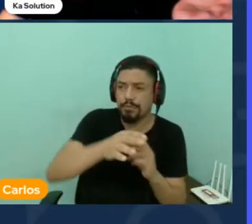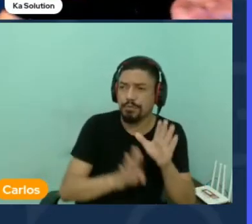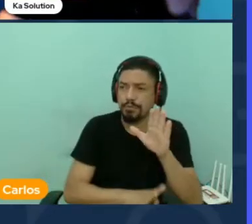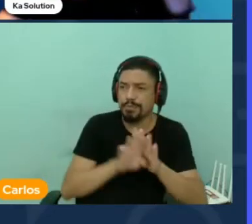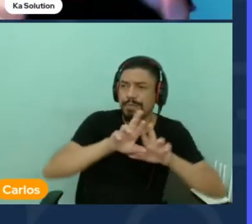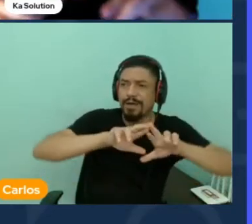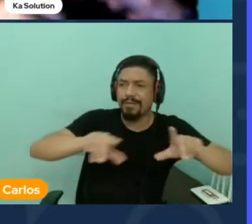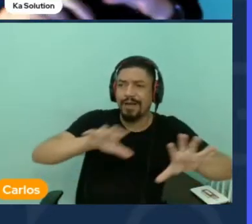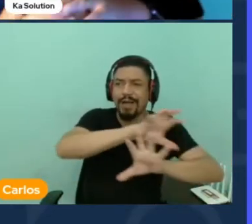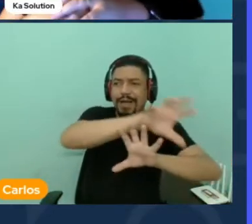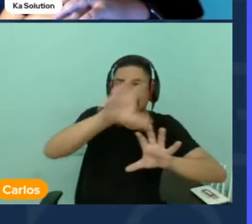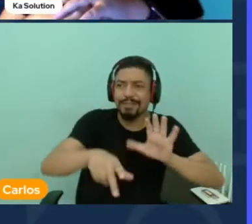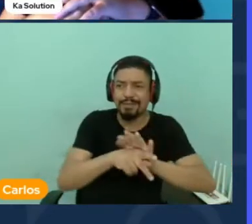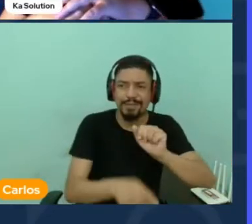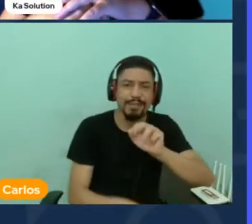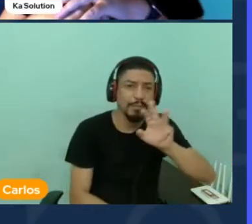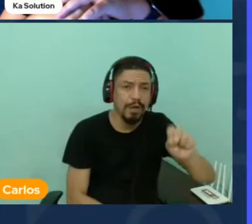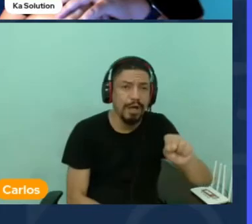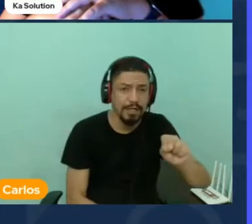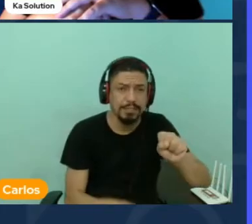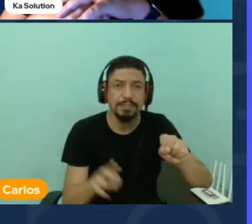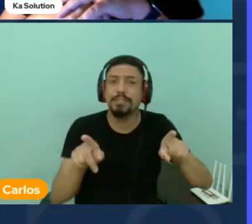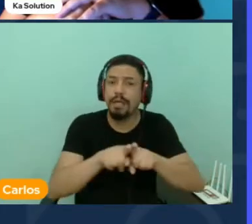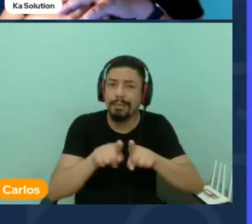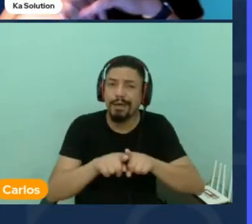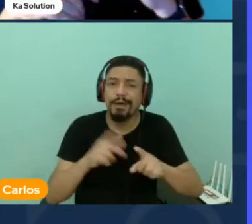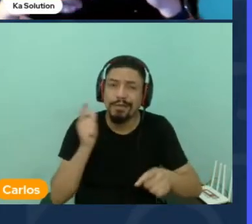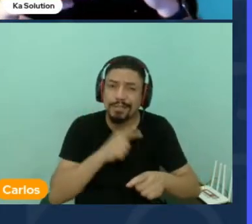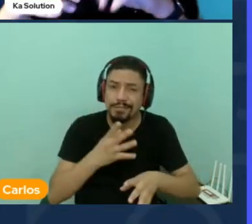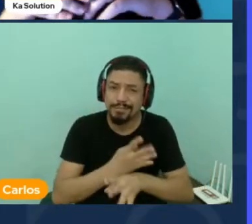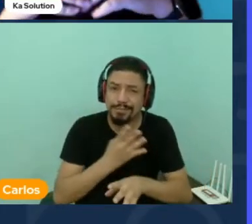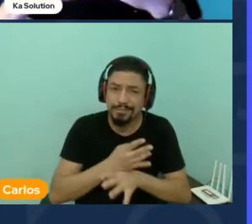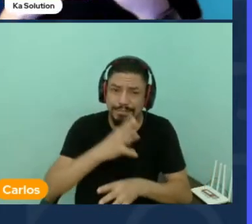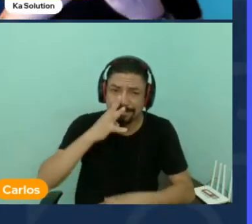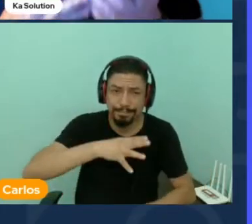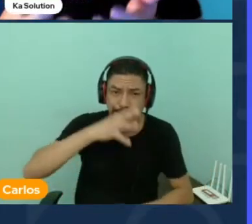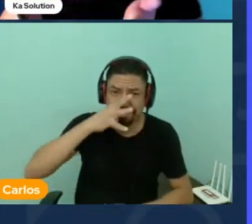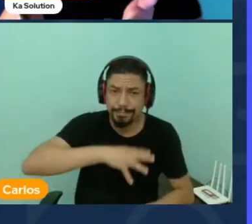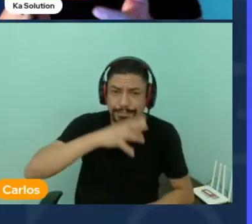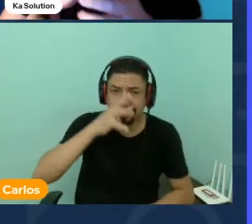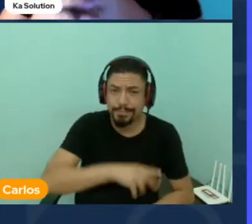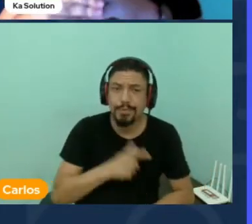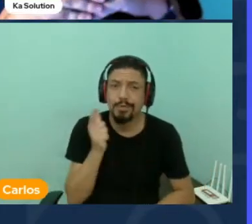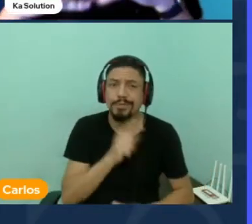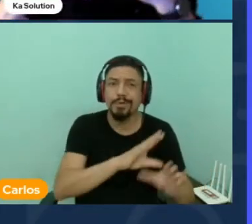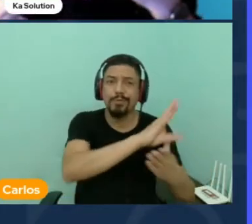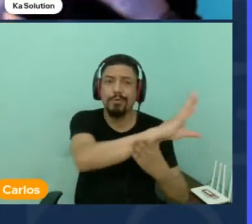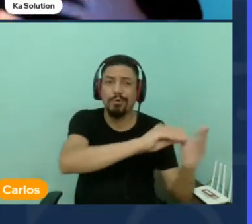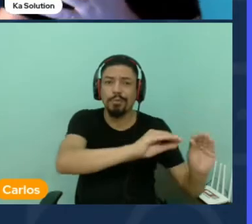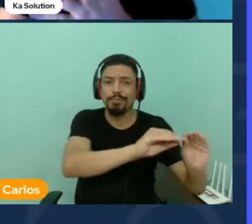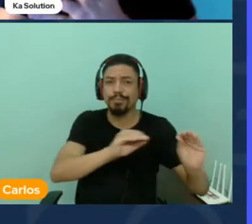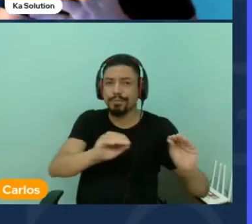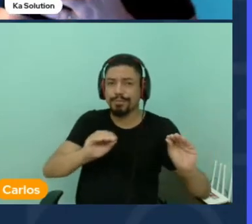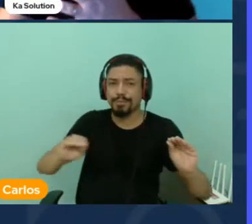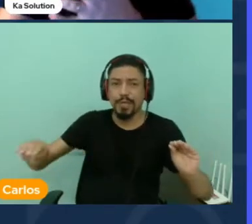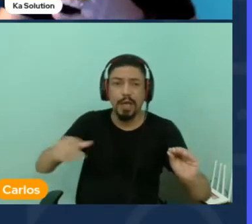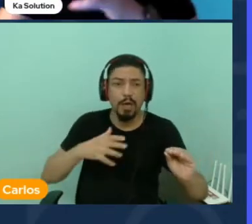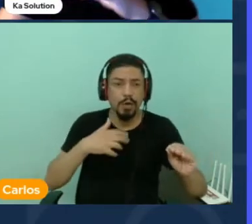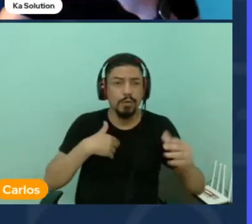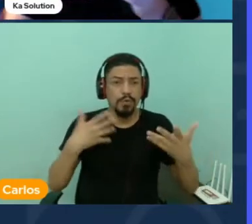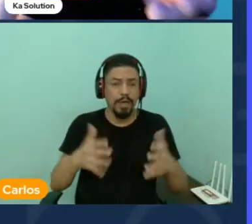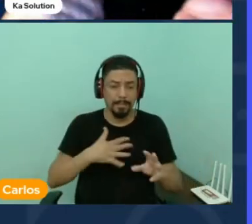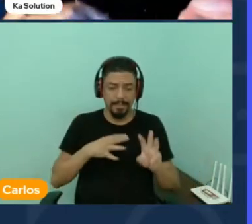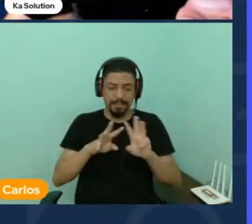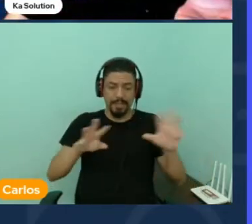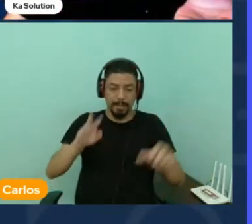AWS. Elas também são tolerantes a falhas. E eu trabalho ali com alta disponibilidade. Eu não quero que o meu site saia do